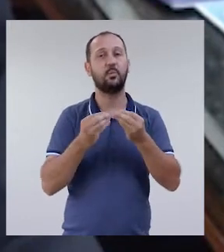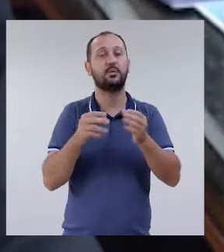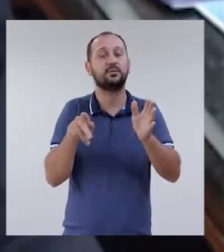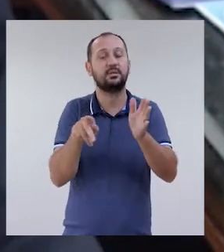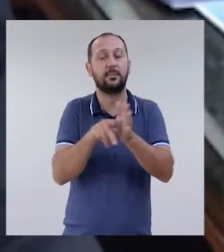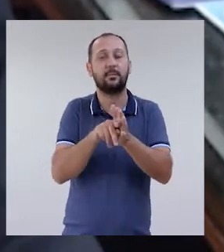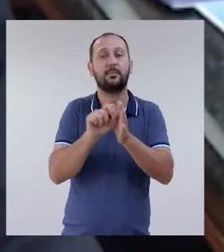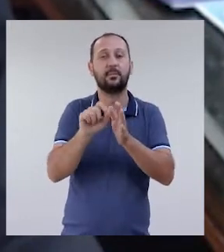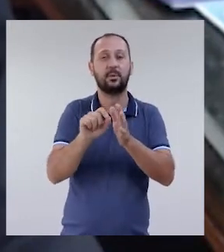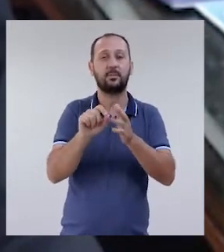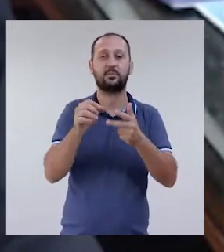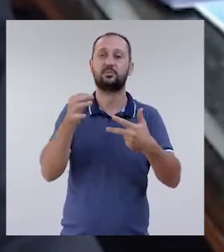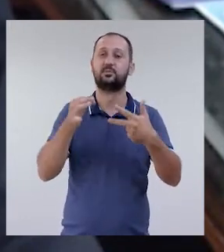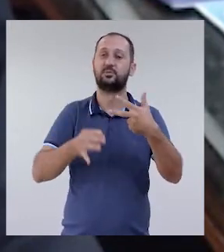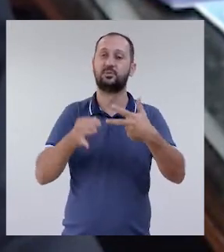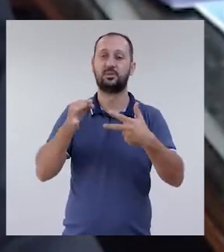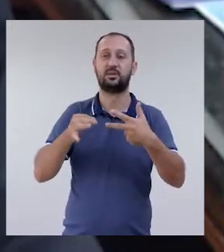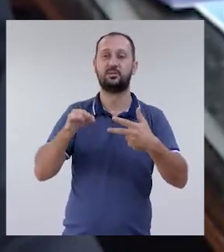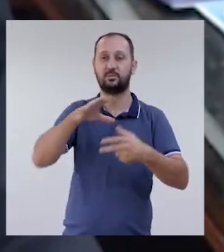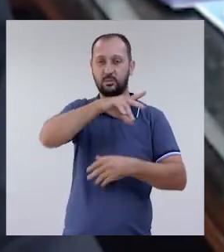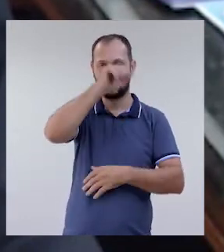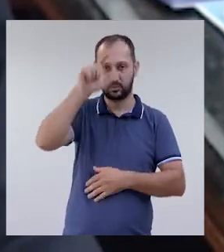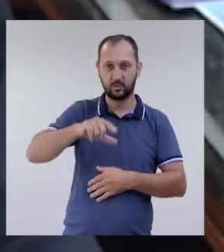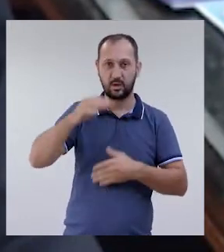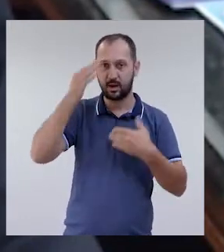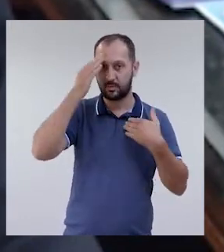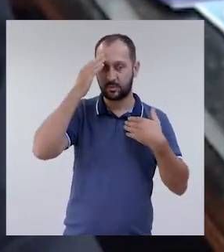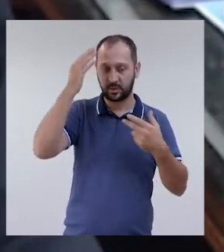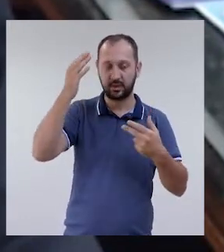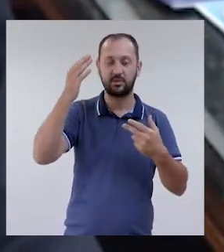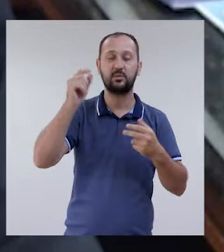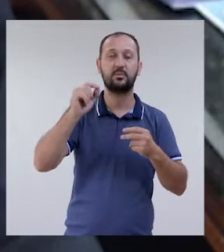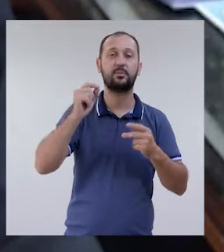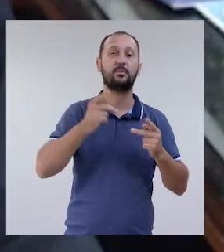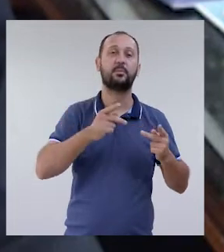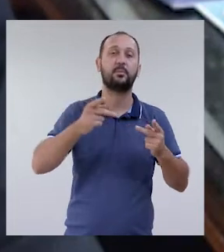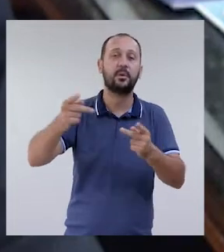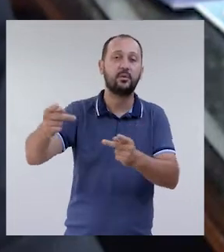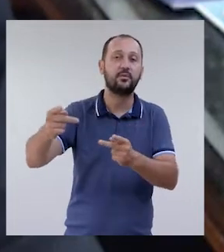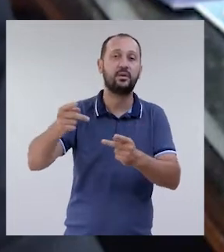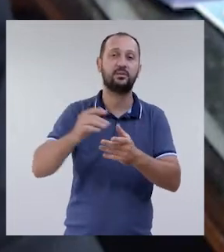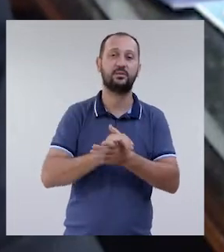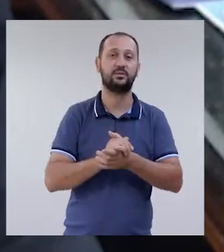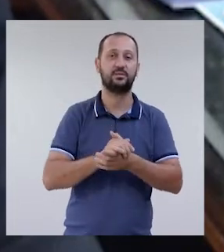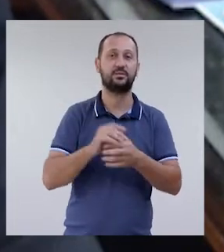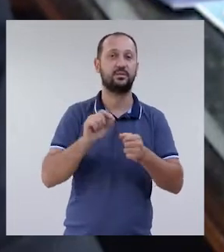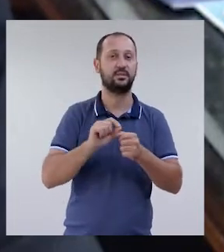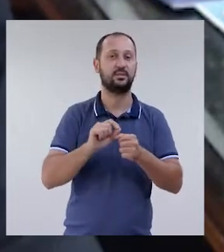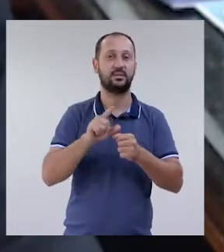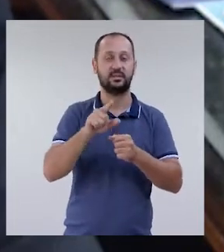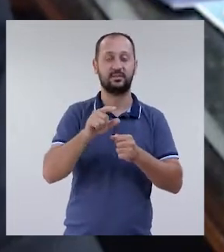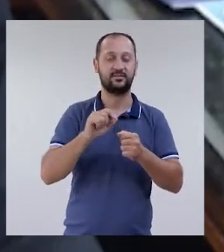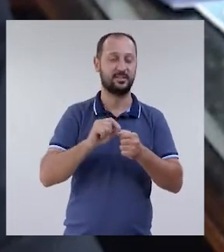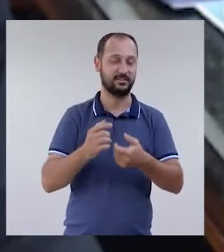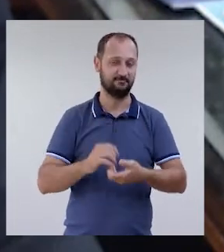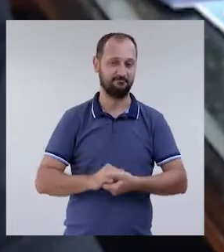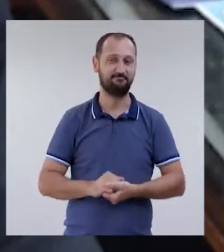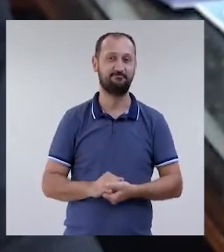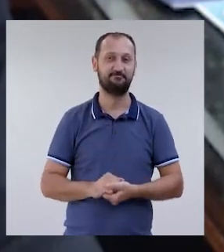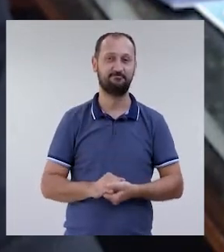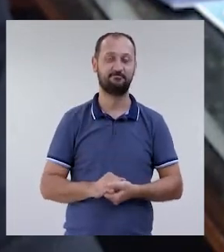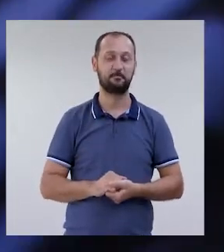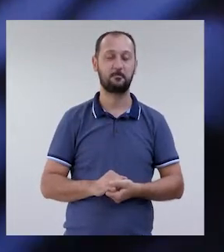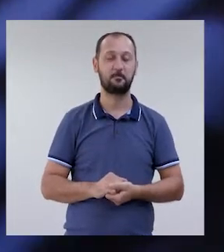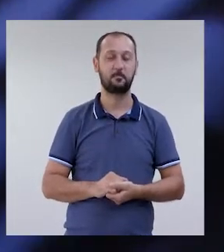atividades do Poder Judiciário de Mato Grosso do Sul. Obrigado pela oportunidade que vocês estão nos